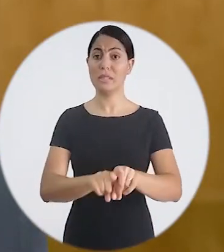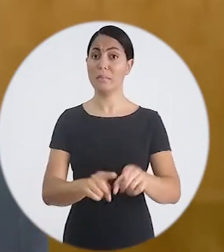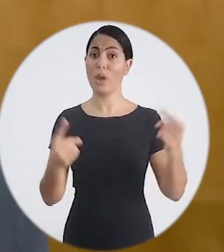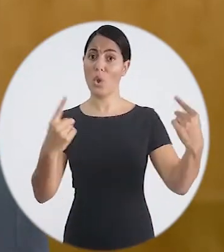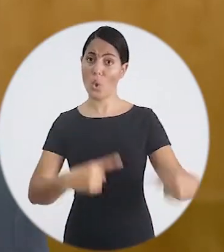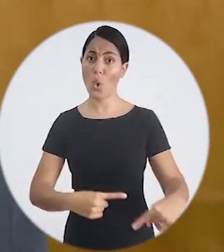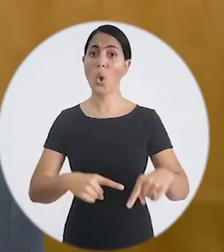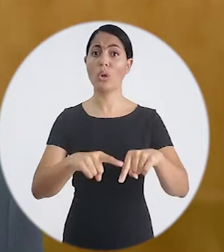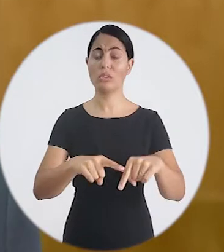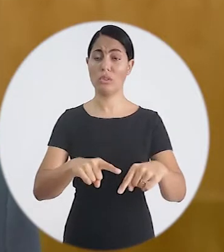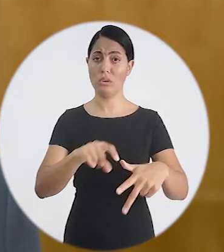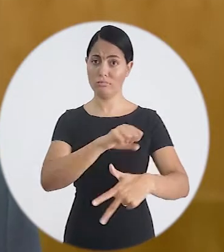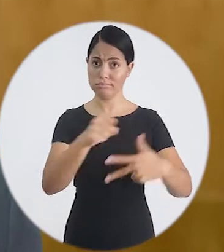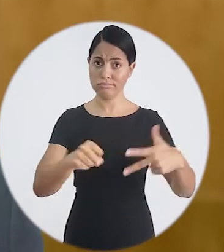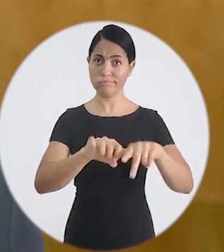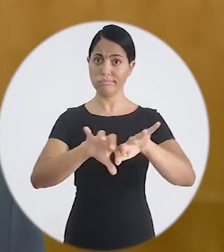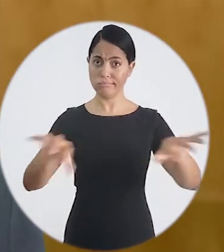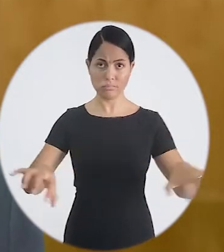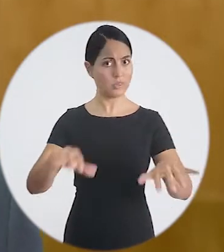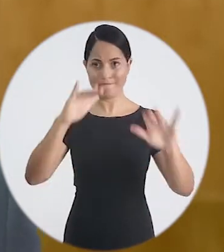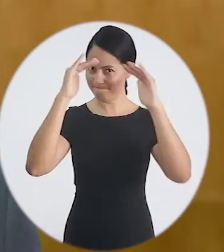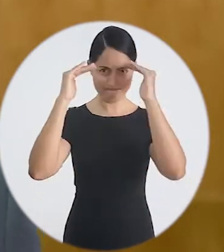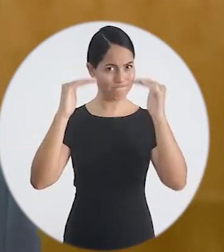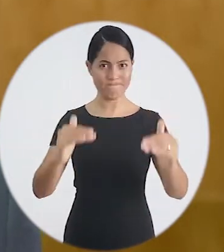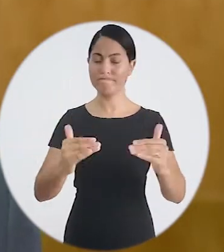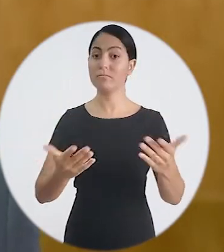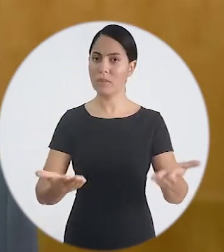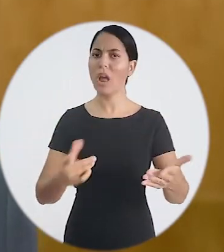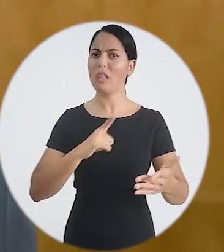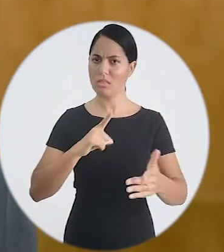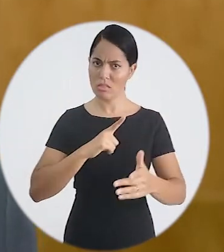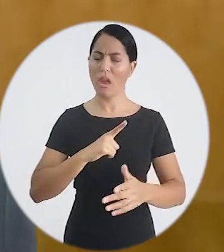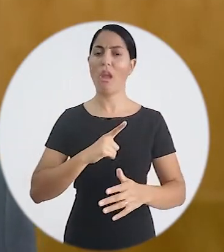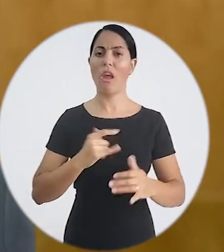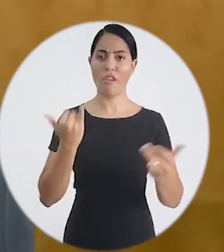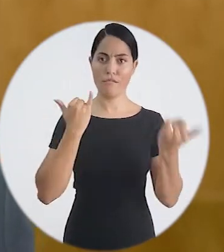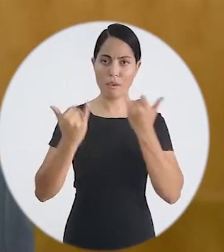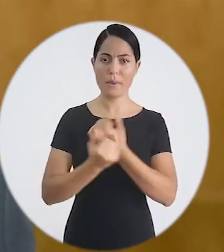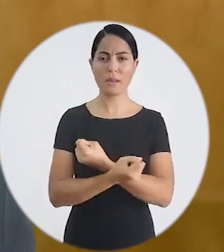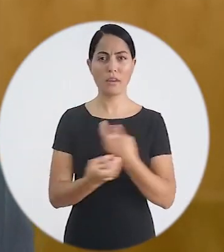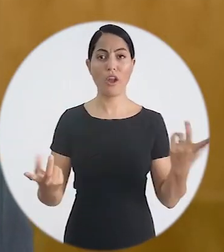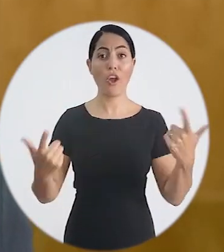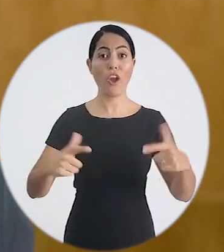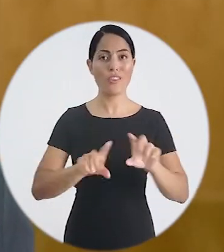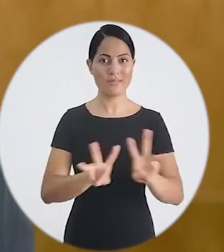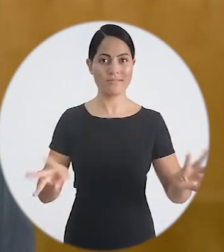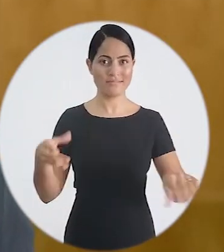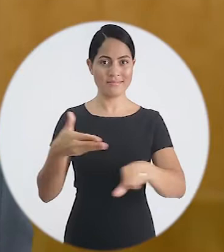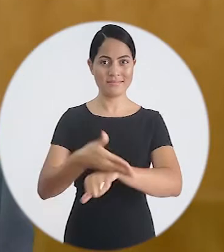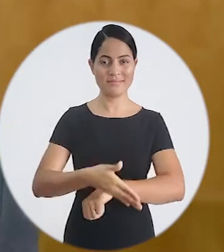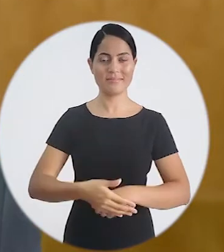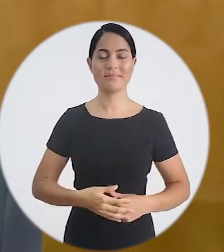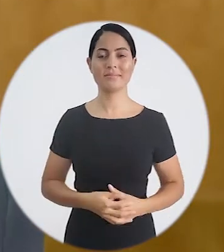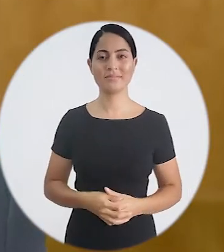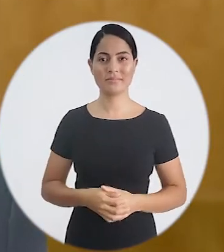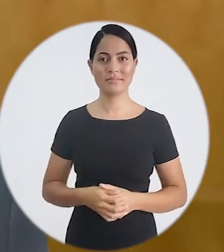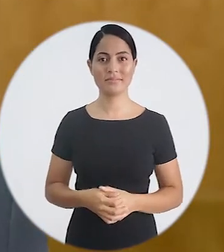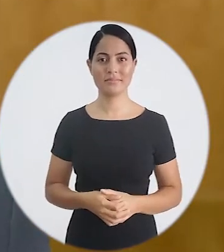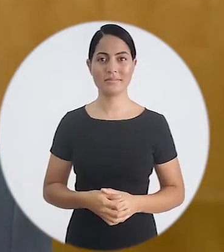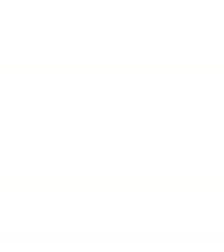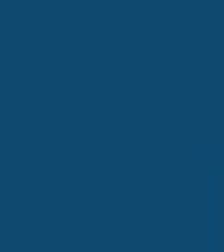o desvirtuamento do princípio da separação dos poderes. Mais informações, você já sabe, é lá no nosso